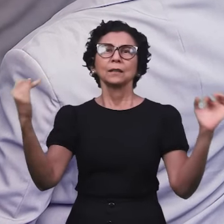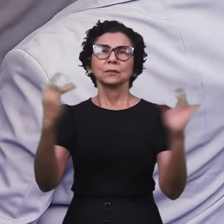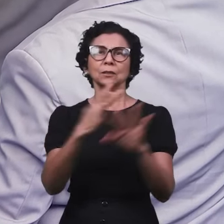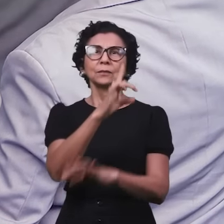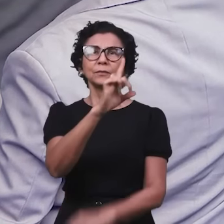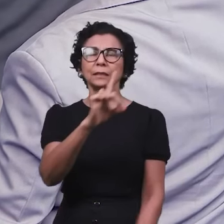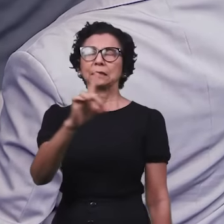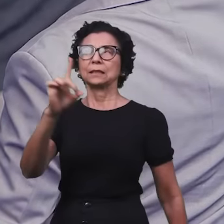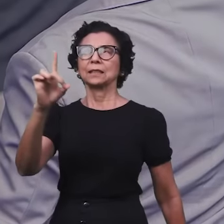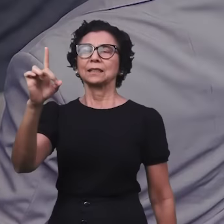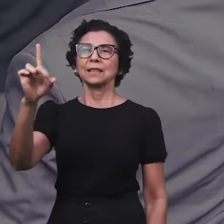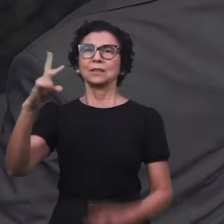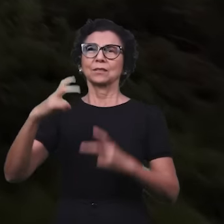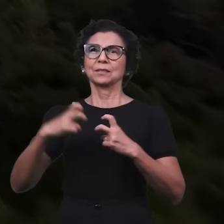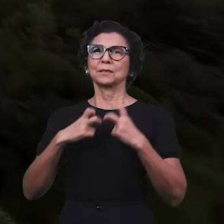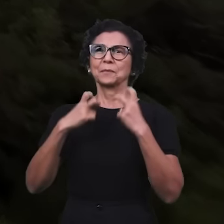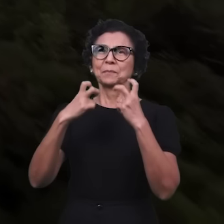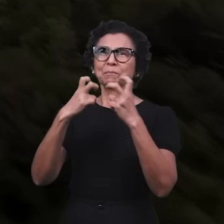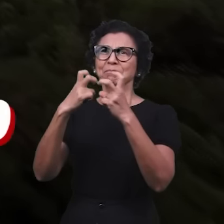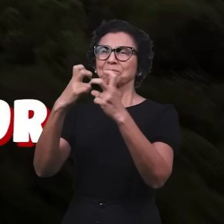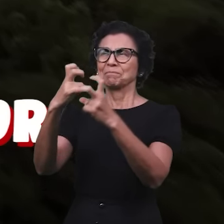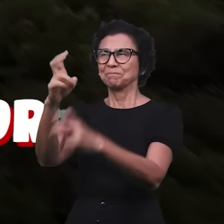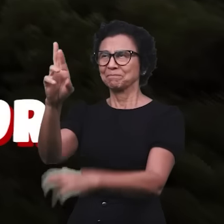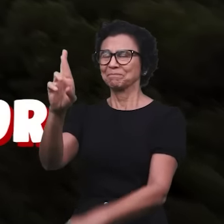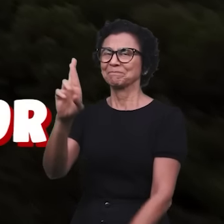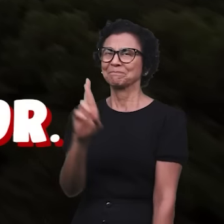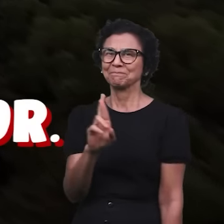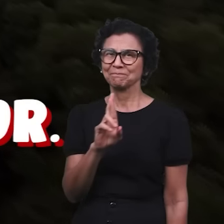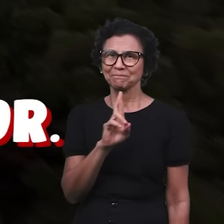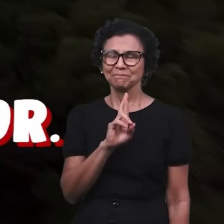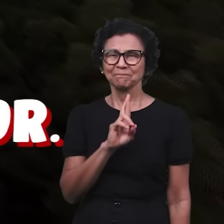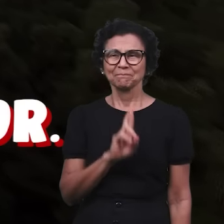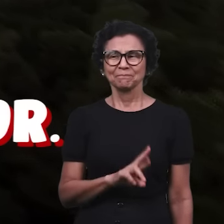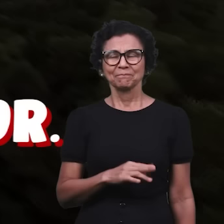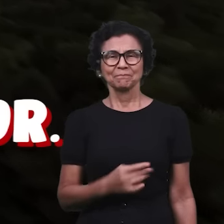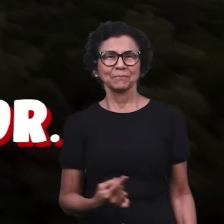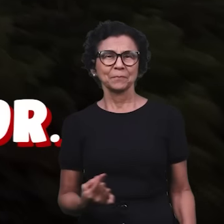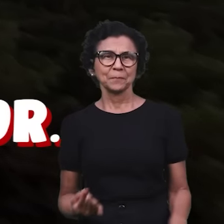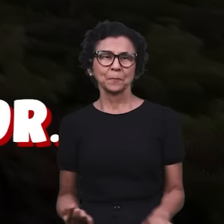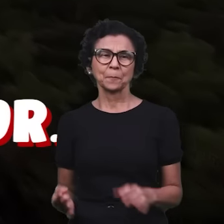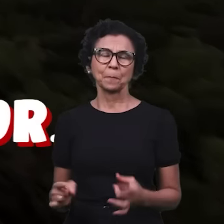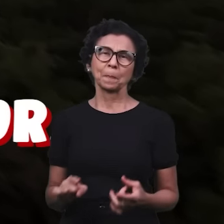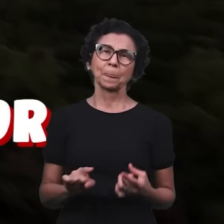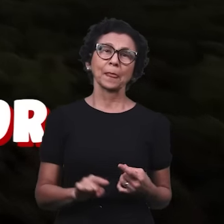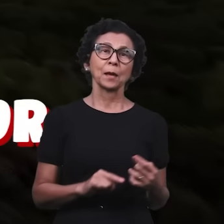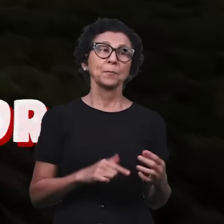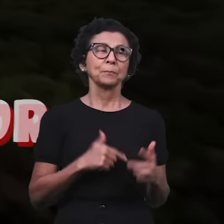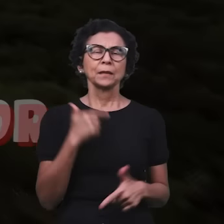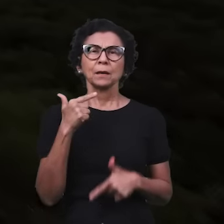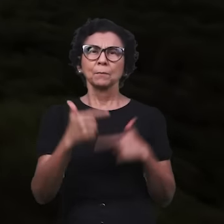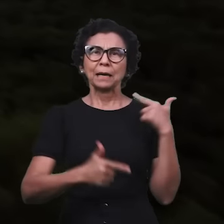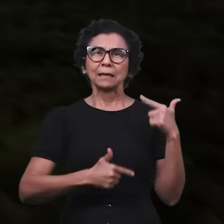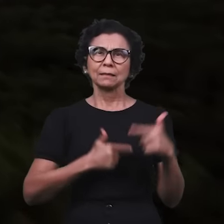vencedor. Glorifico a Deus que atende o meu clamor.